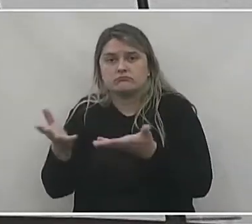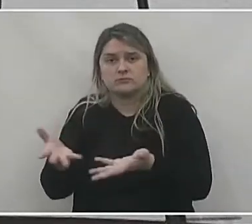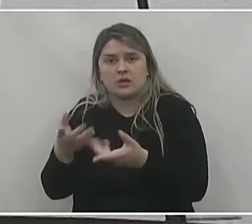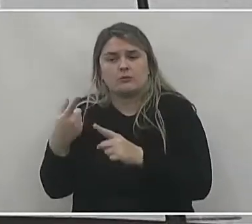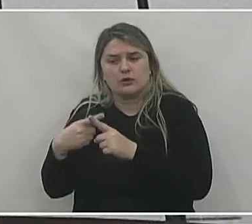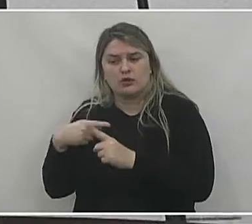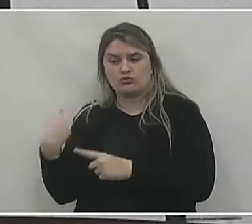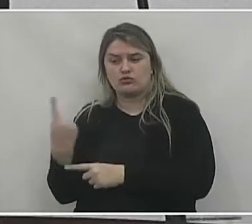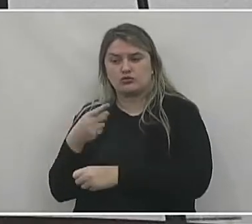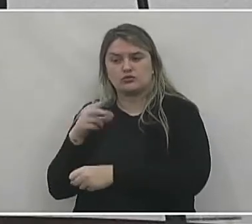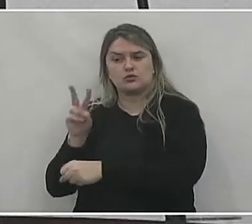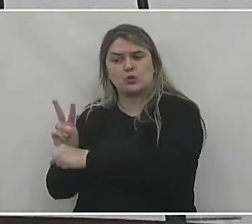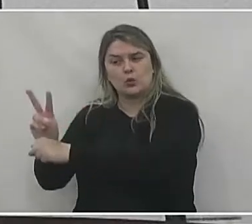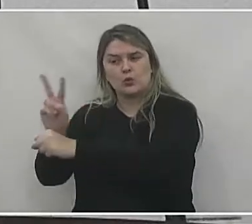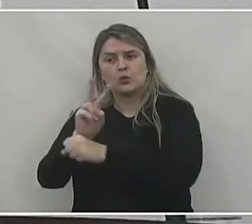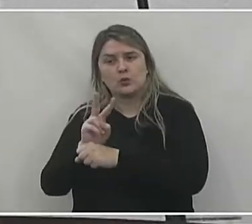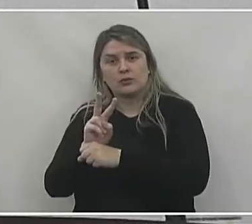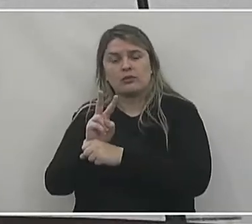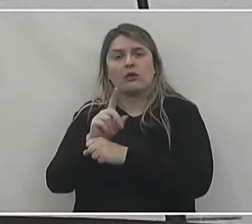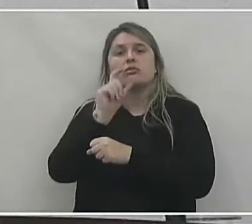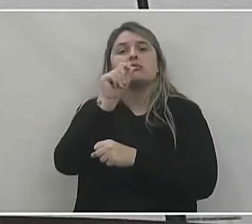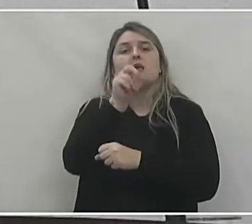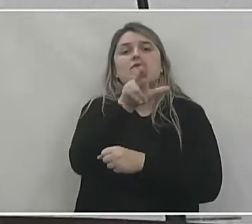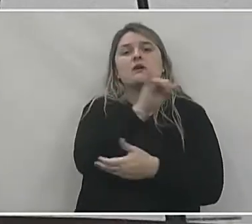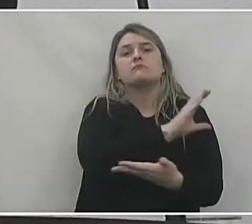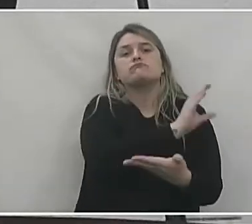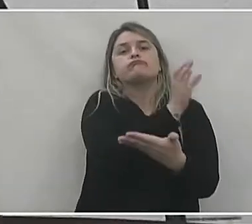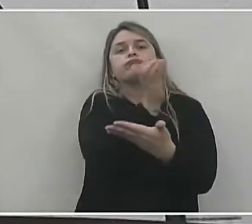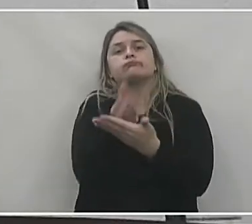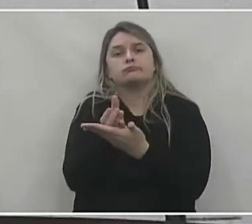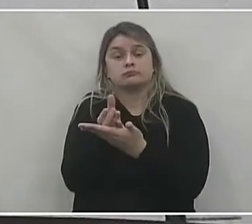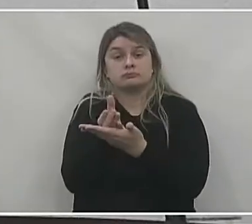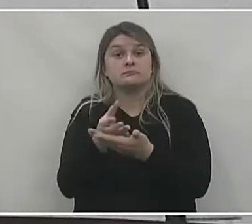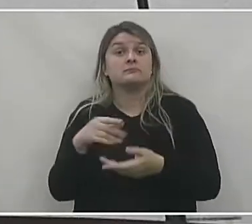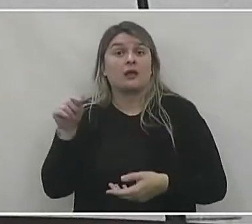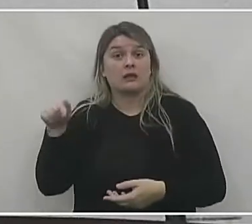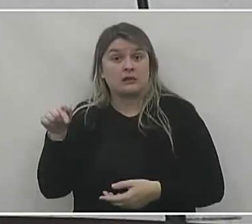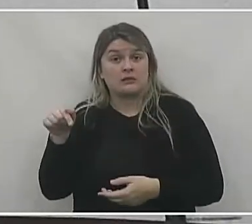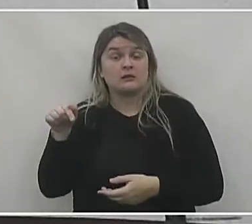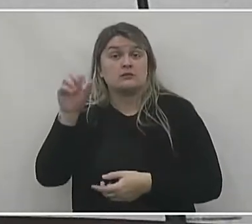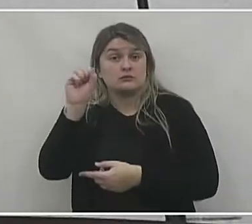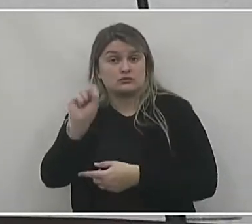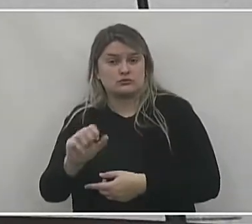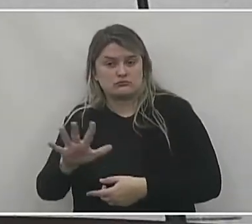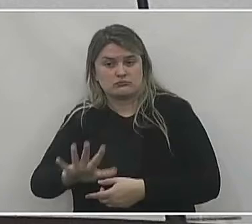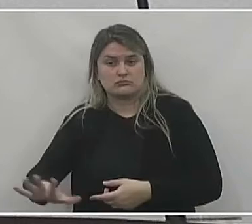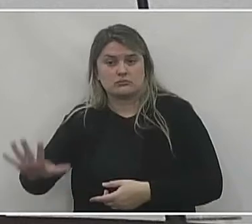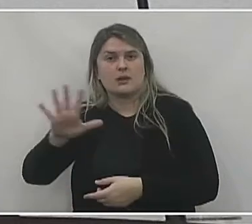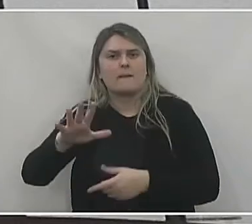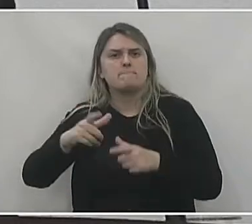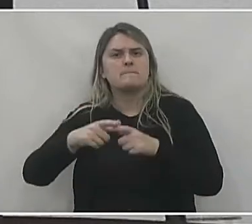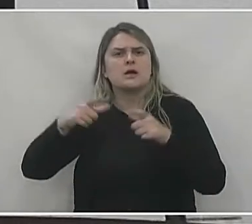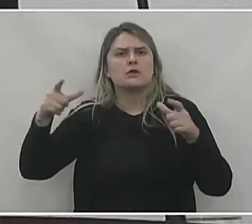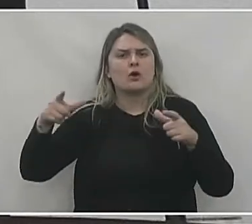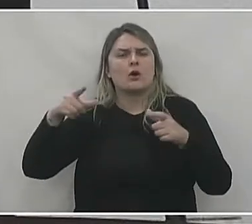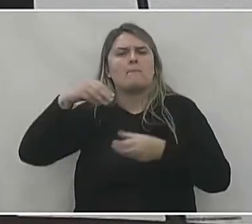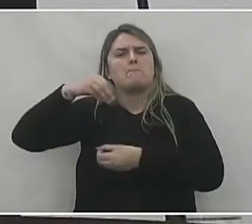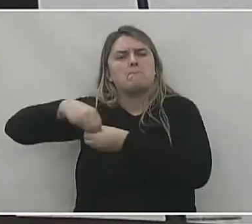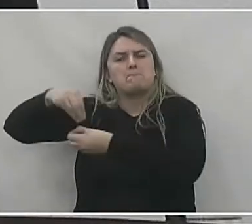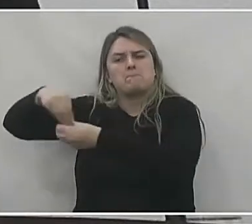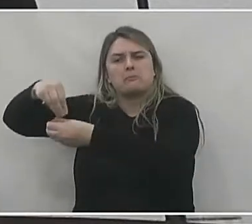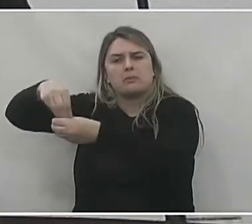troco o que nós estamos dando para o meio ambiente. Nós temos aqui na nossa região os maiores produtores de erva